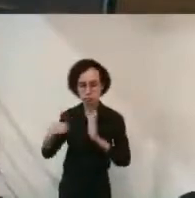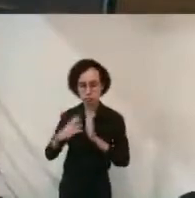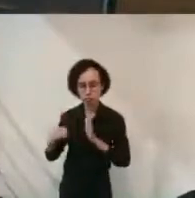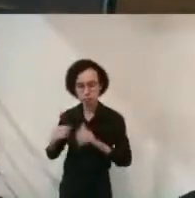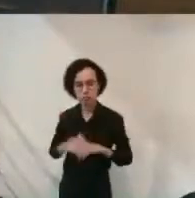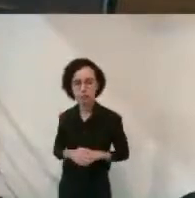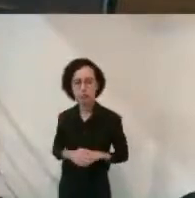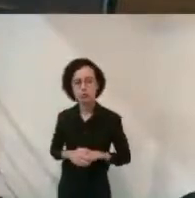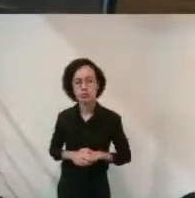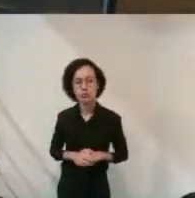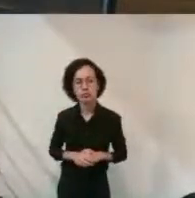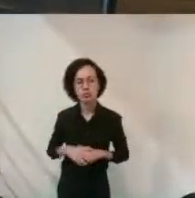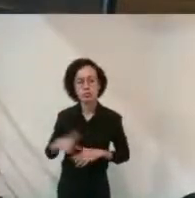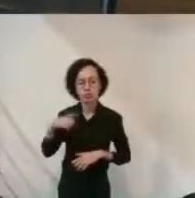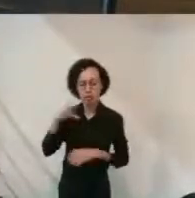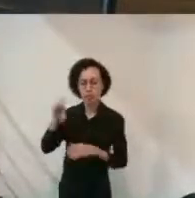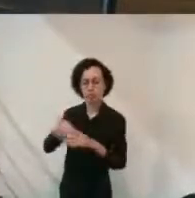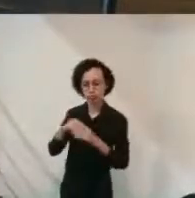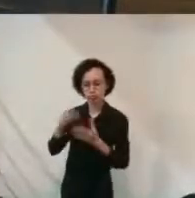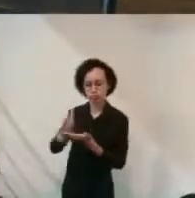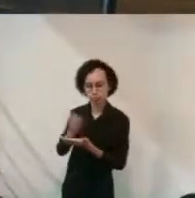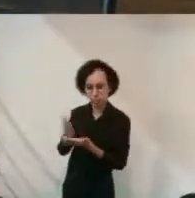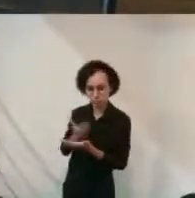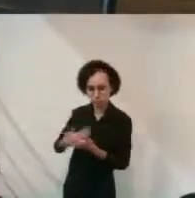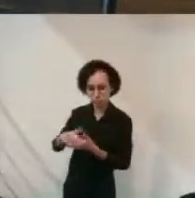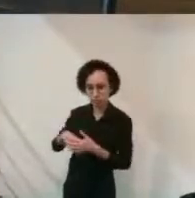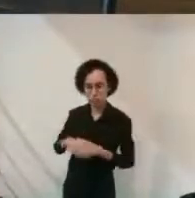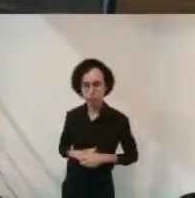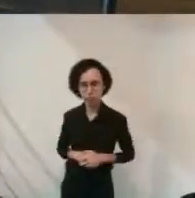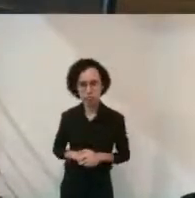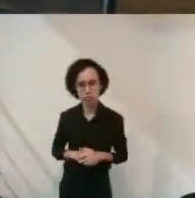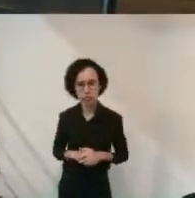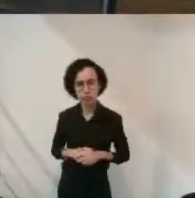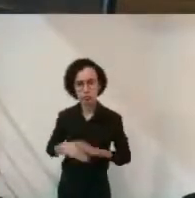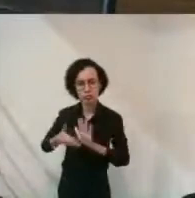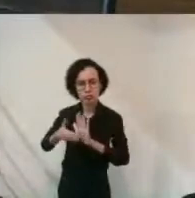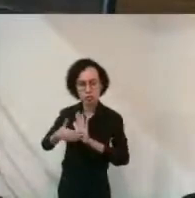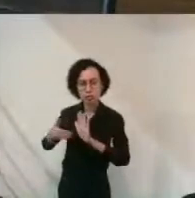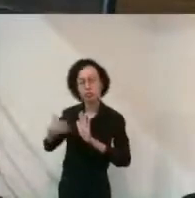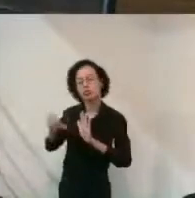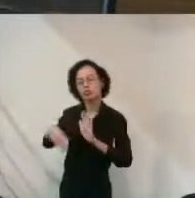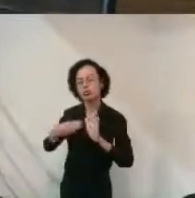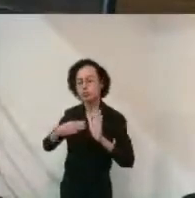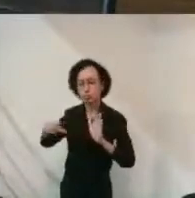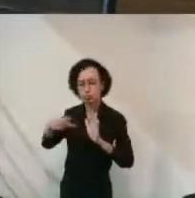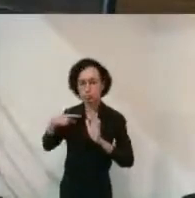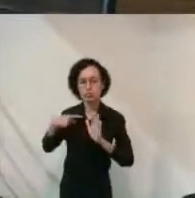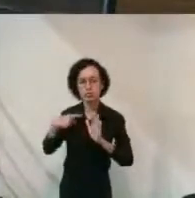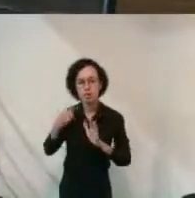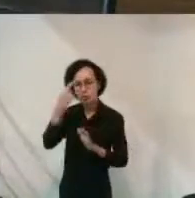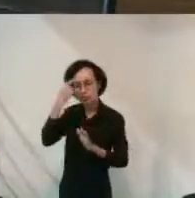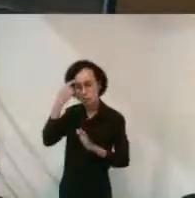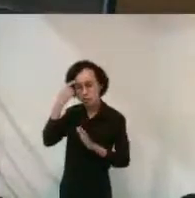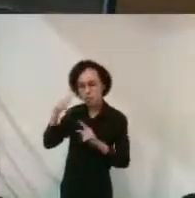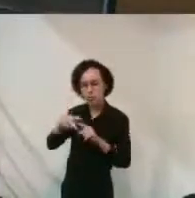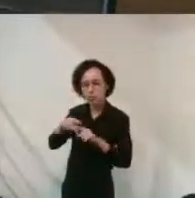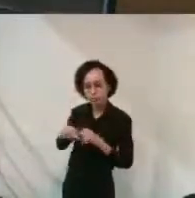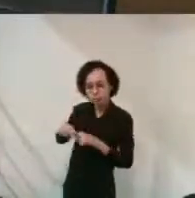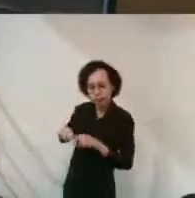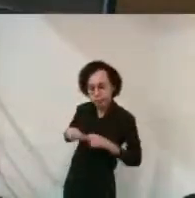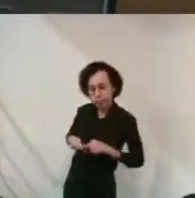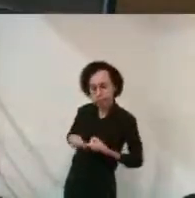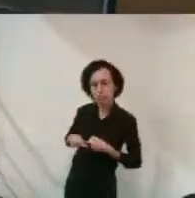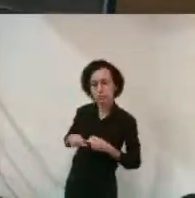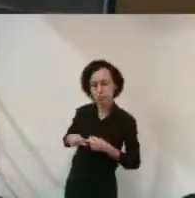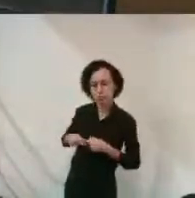estadual está no material proposto pelo Conselho Nacional do Ministério Público e foi pensada exatamente para corrigir essas injustiças, as